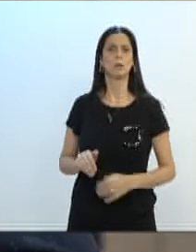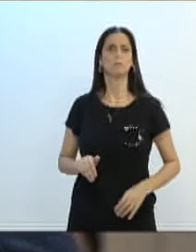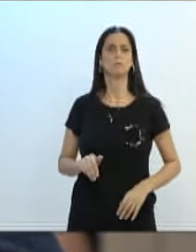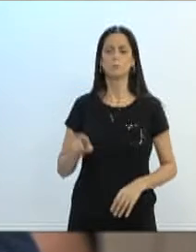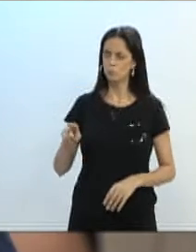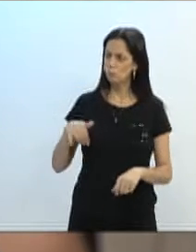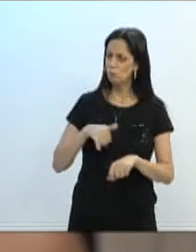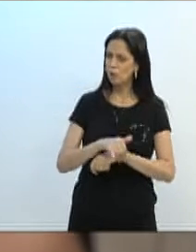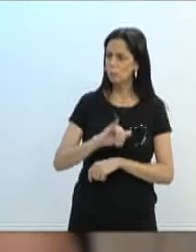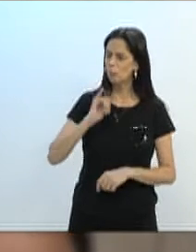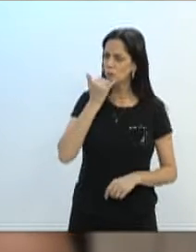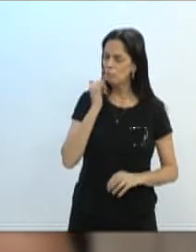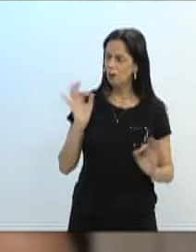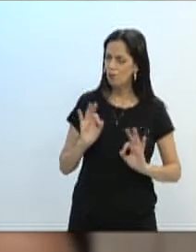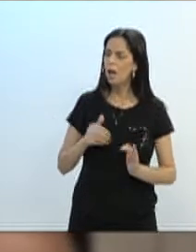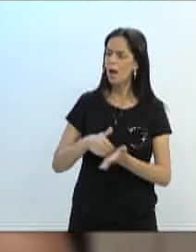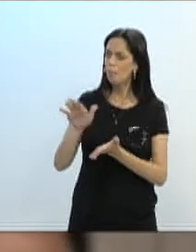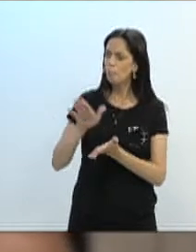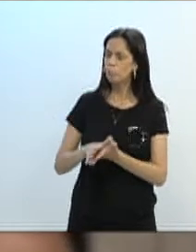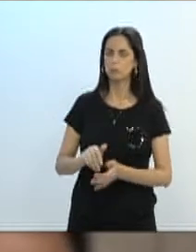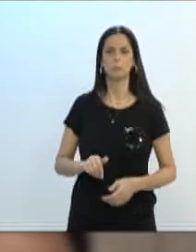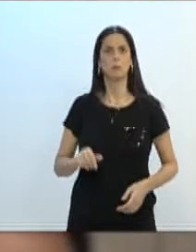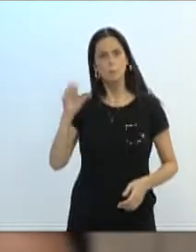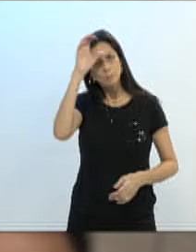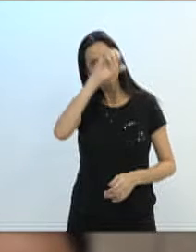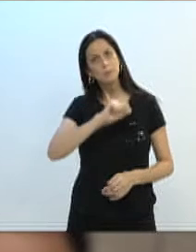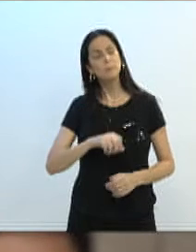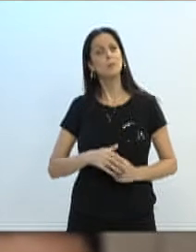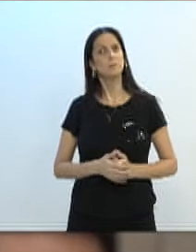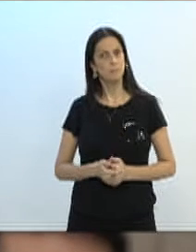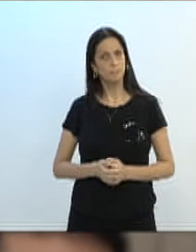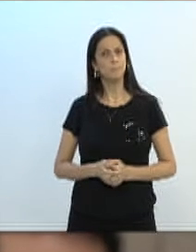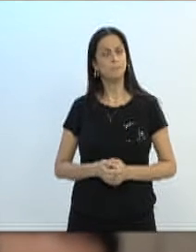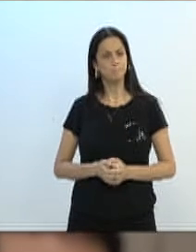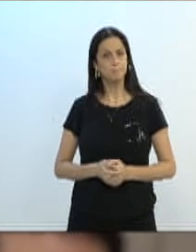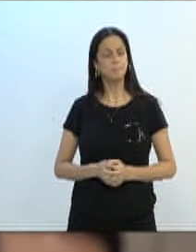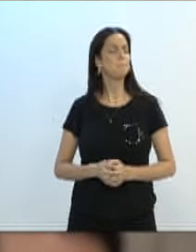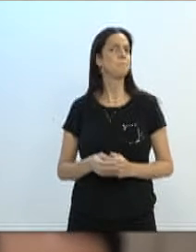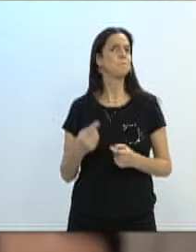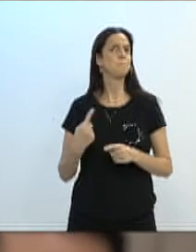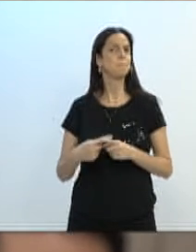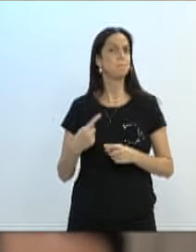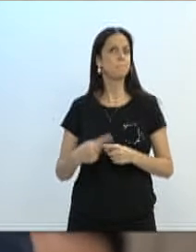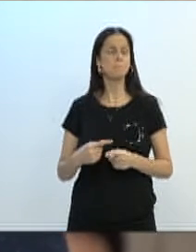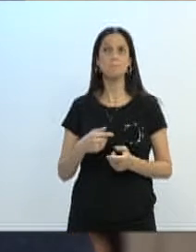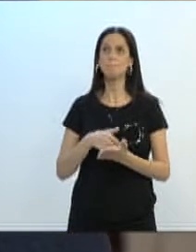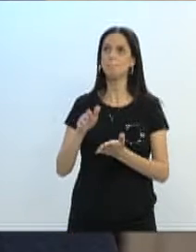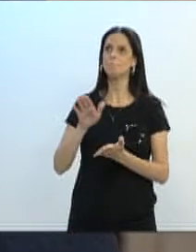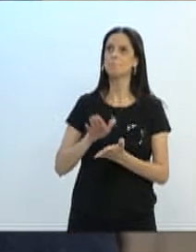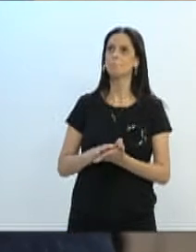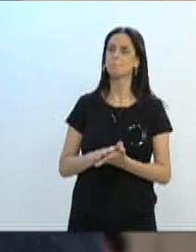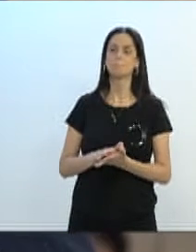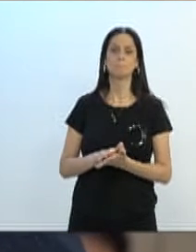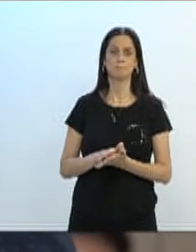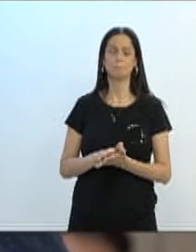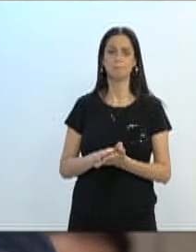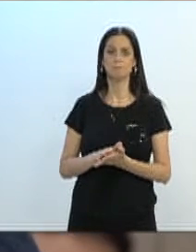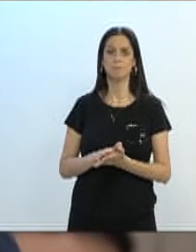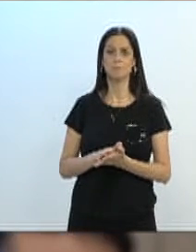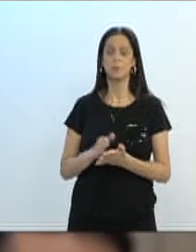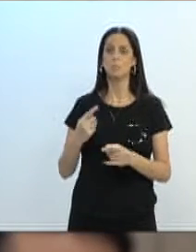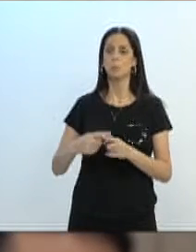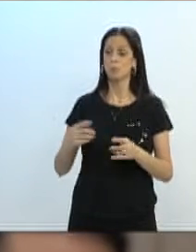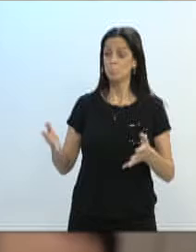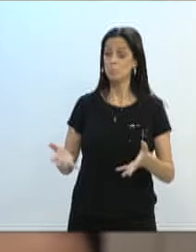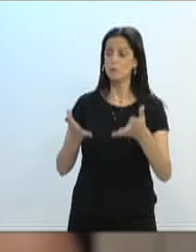sem justificativa nesse tipo de caso. E a multa, ela seria dois coelhos com uma única cajadada, porque a gente incentiva